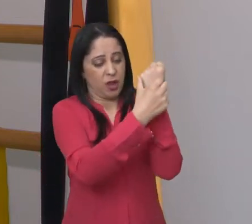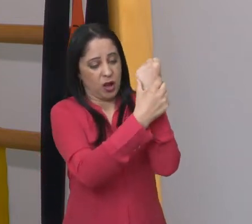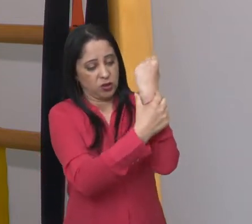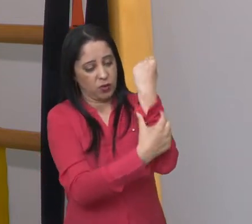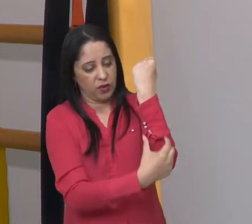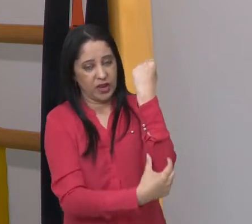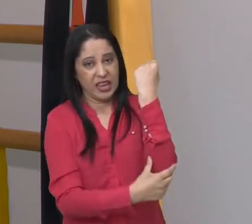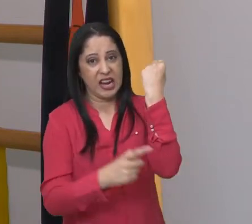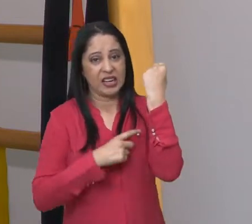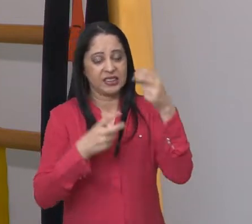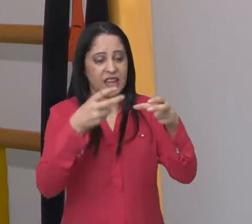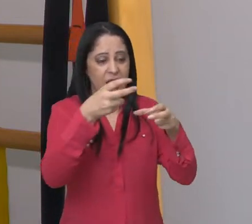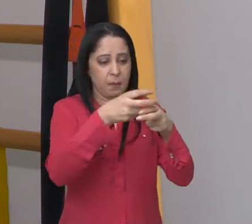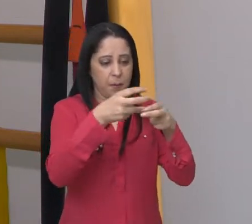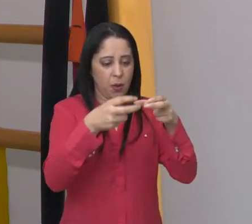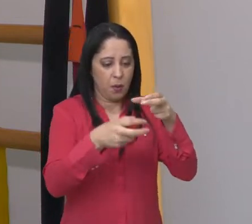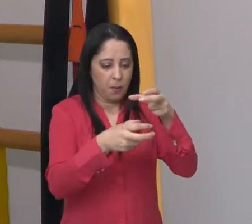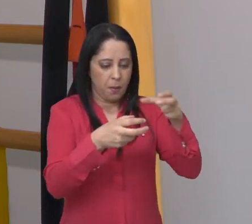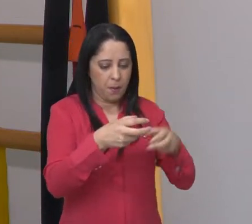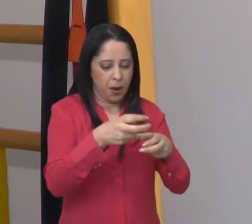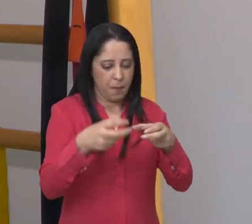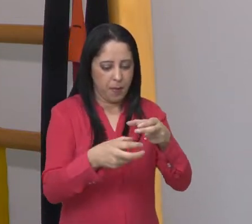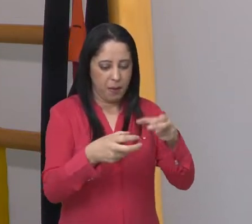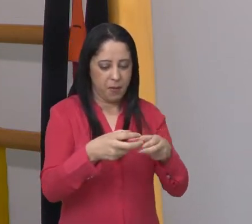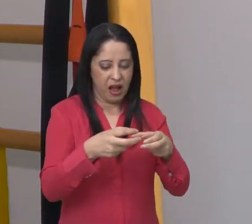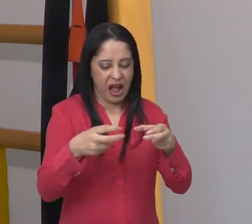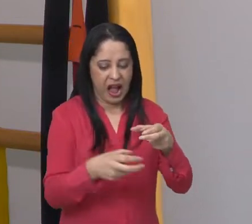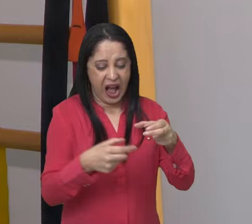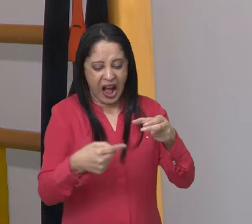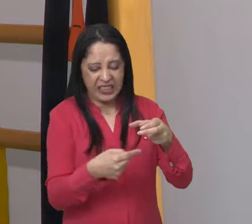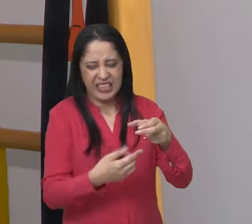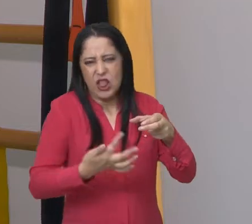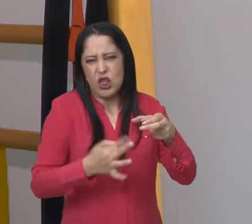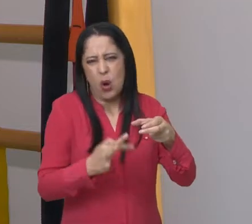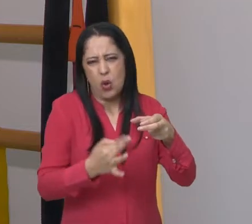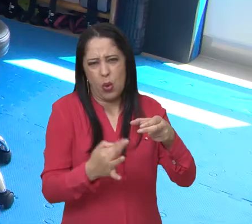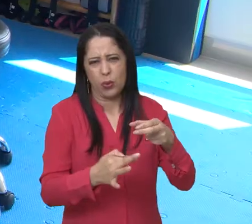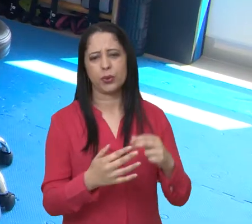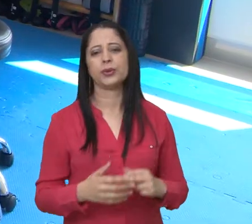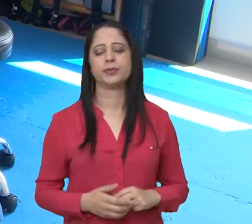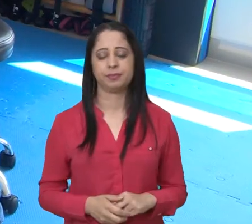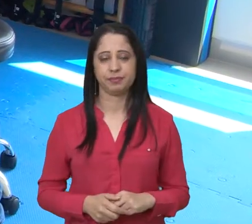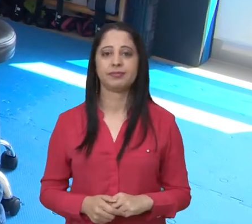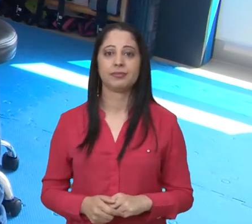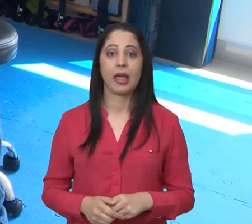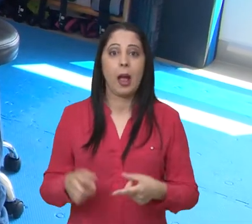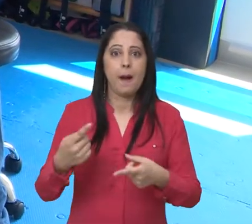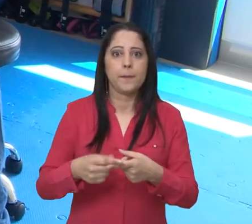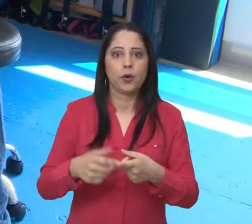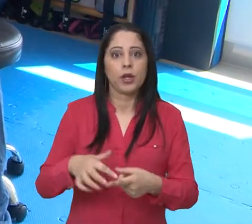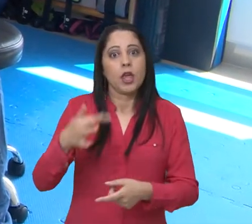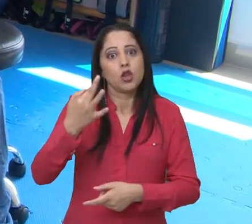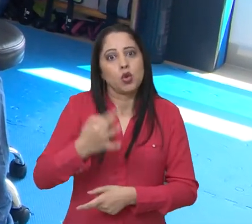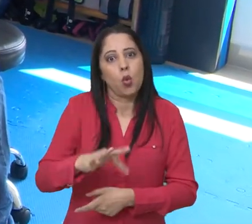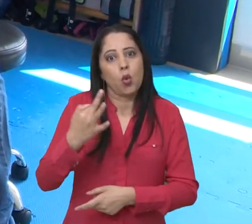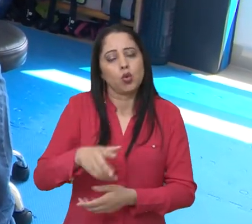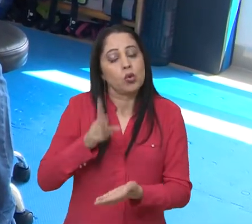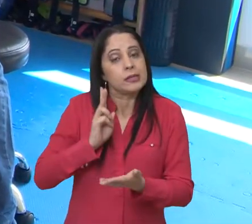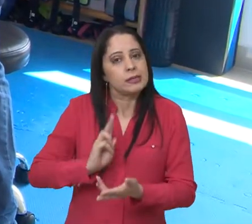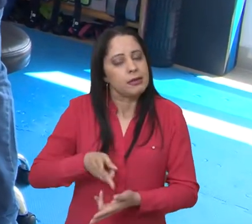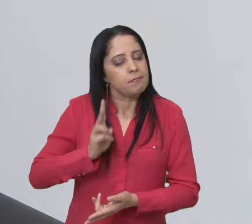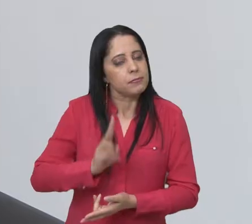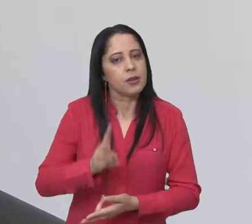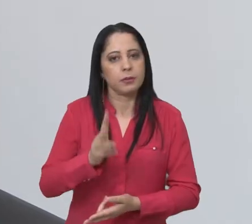seja uma dor lombar na cinta. Então normalmente são pacientes com essa característica. Por conta de dores recorrentes na região